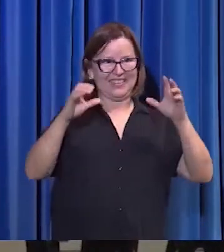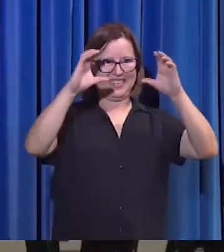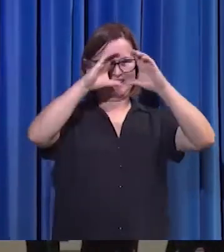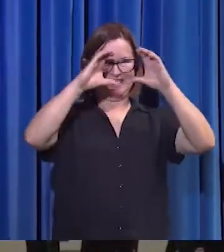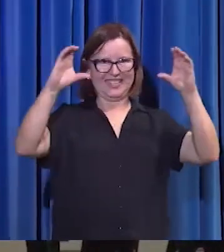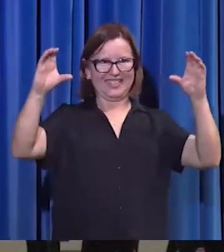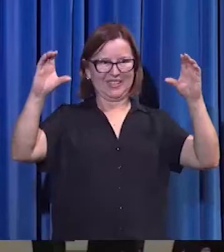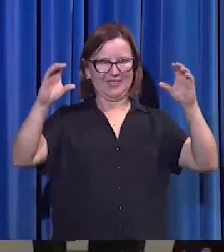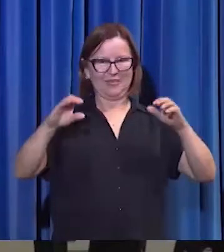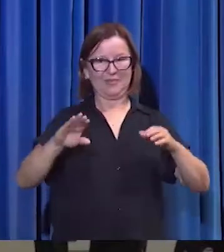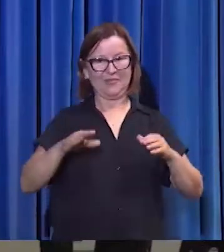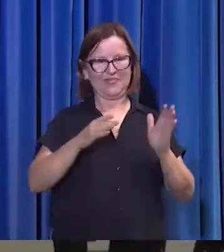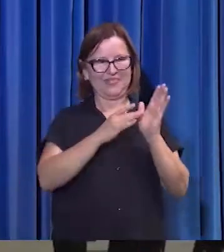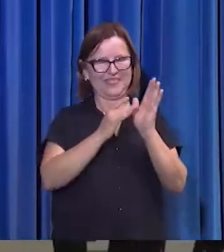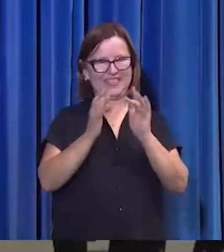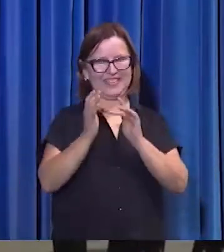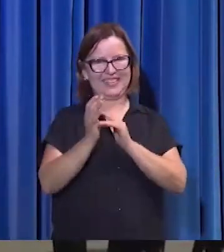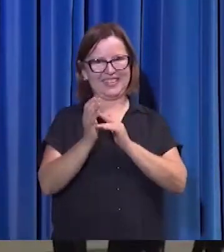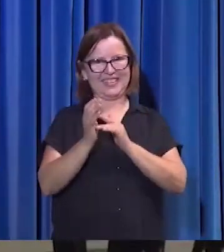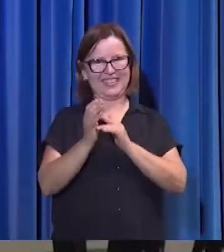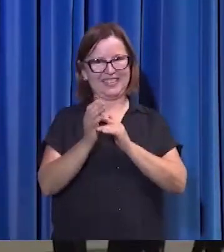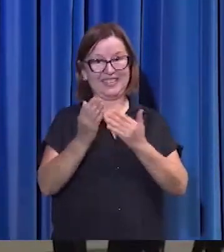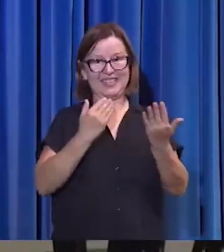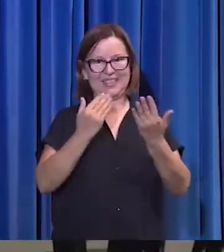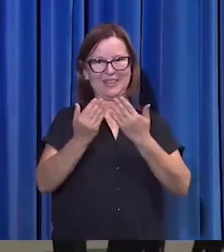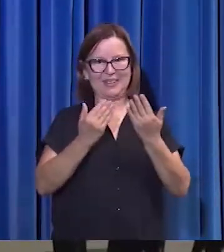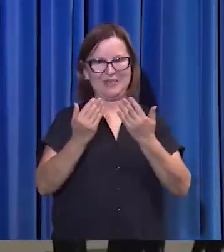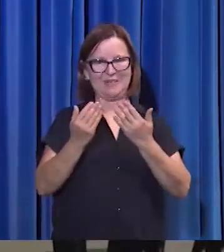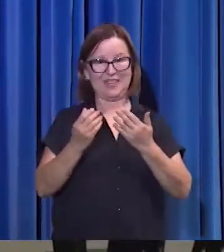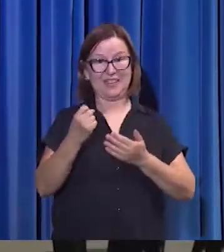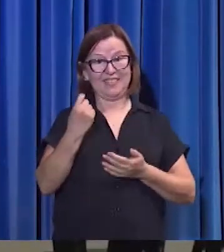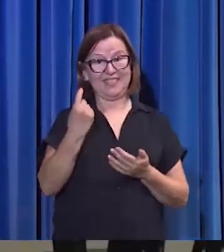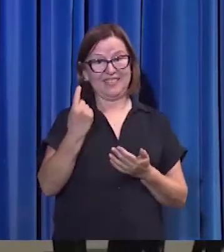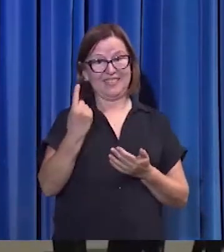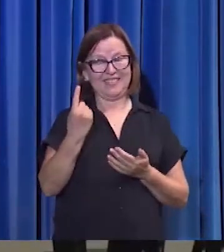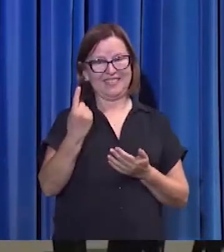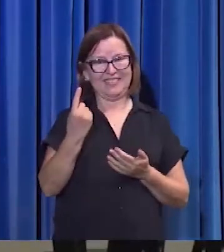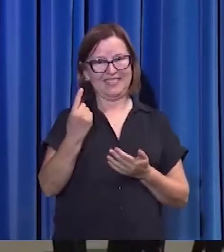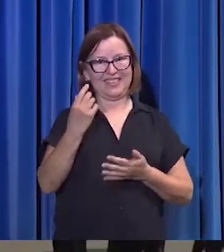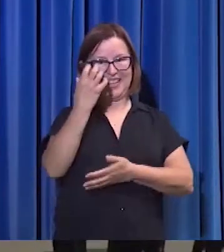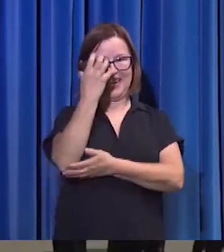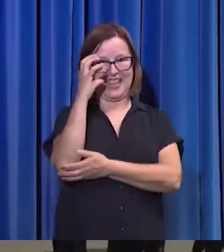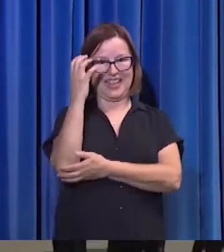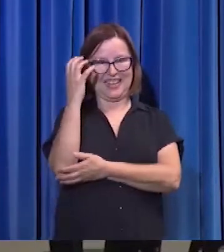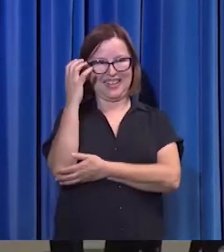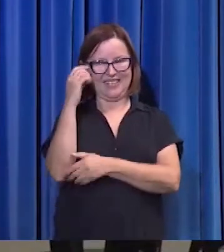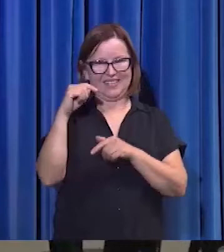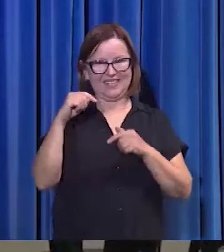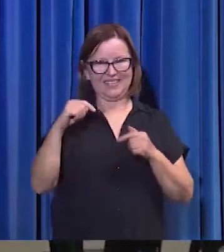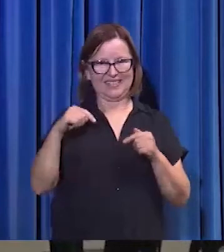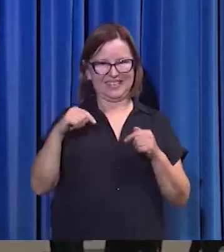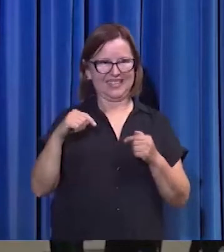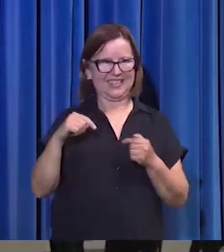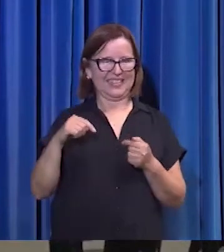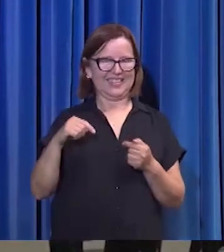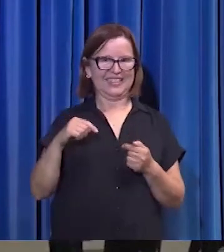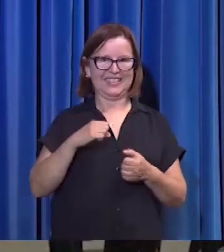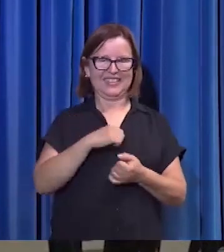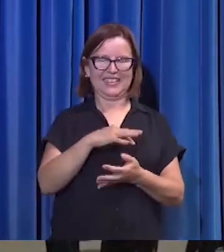Quando Jesus, ele se compara com a única árvore na face da terra, a videira.